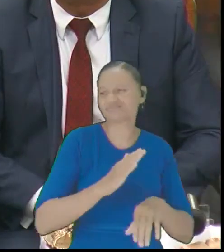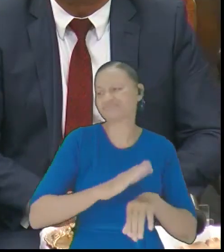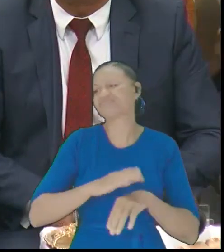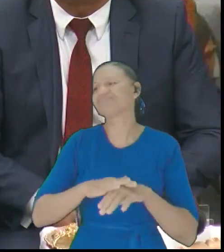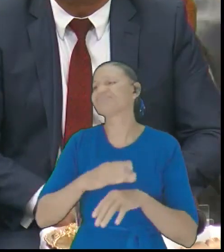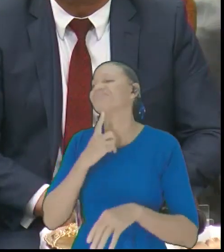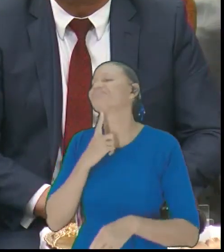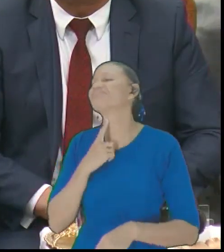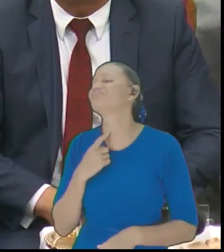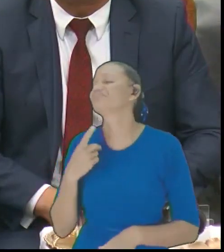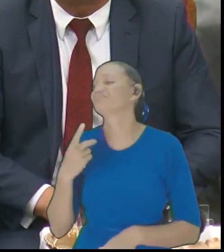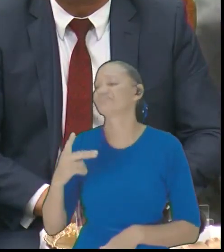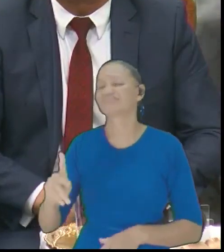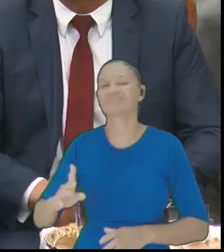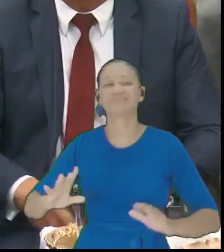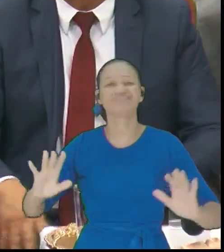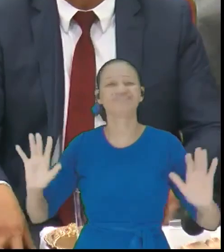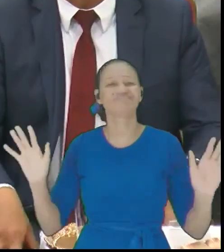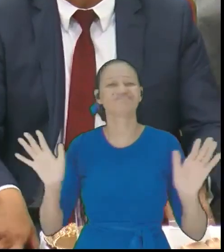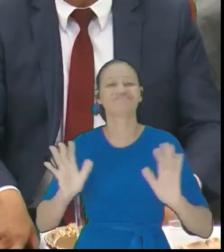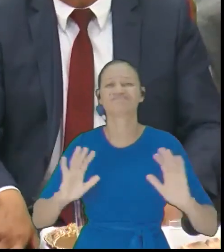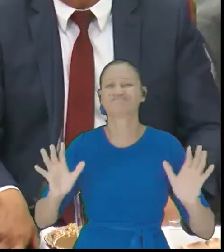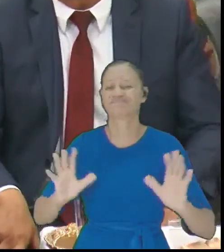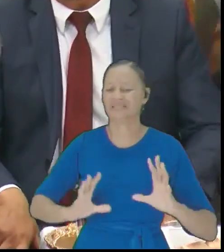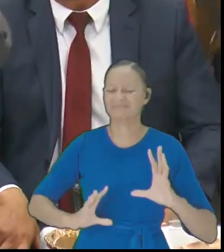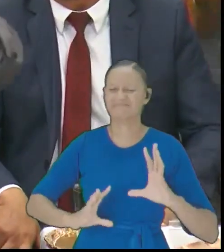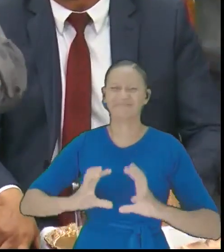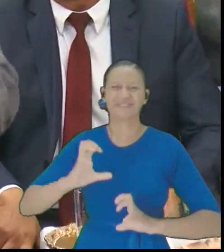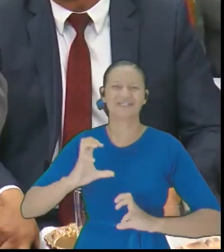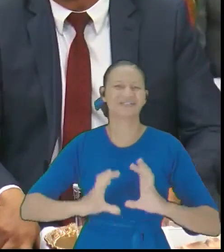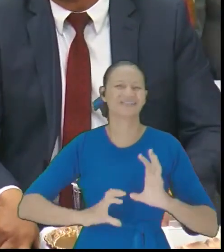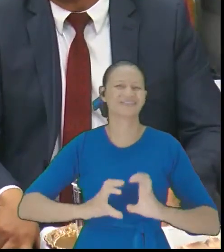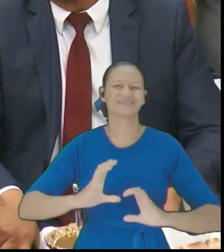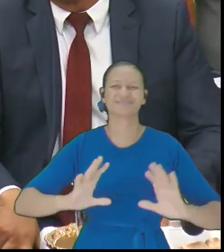é sua. O que não dá é para contender.